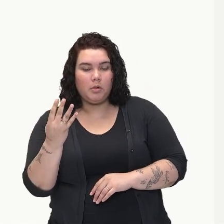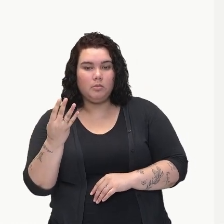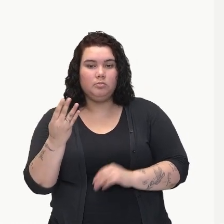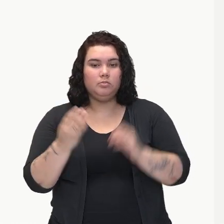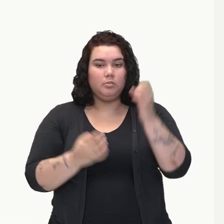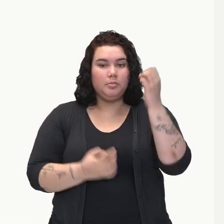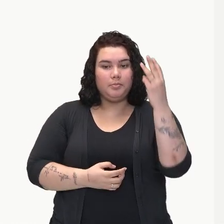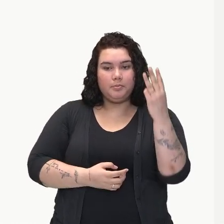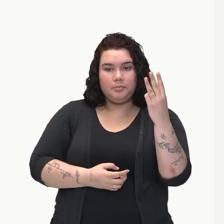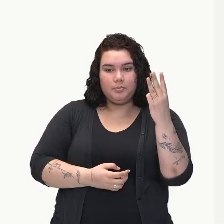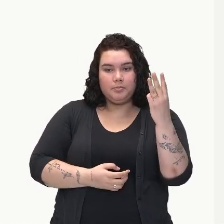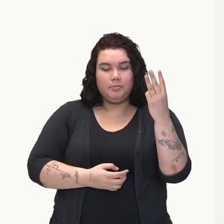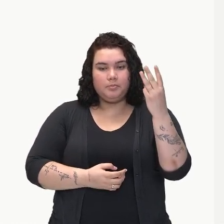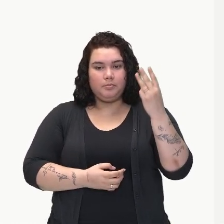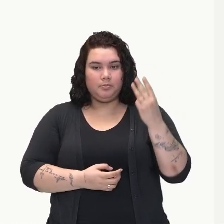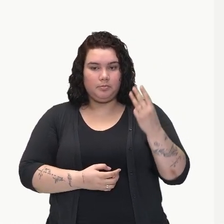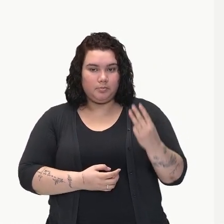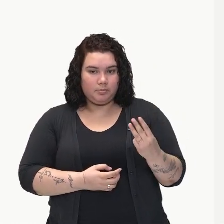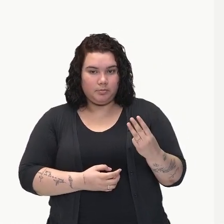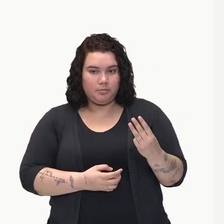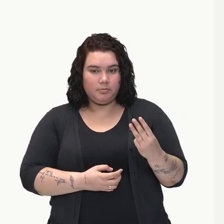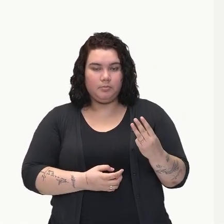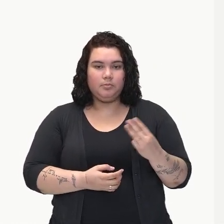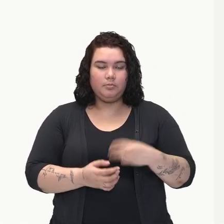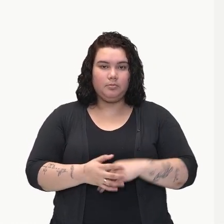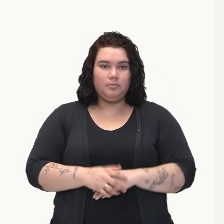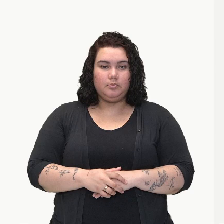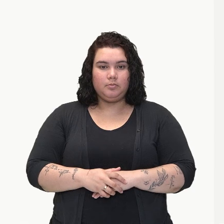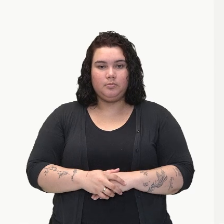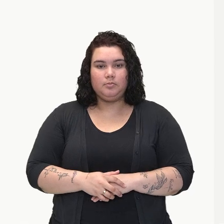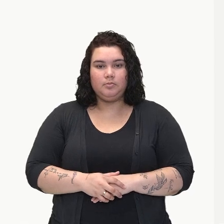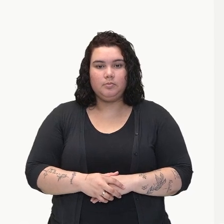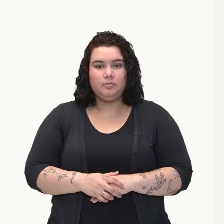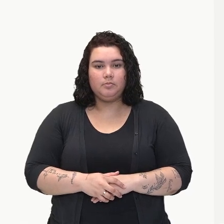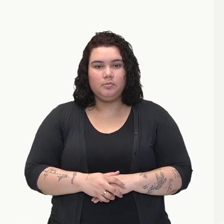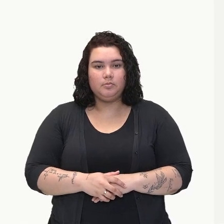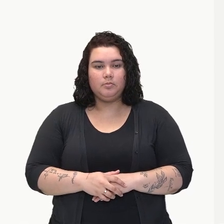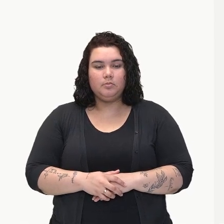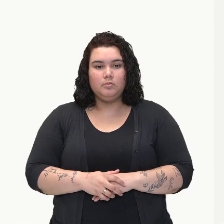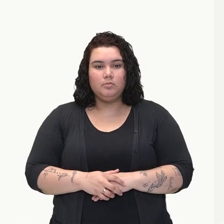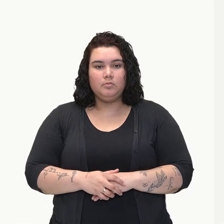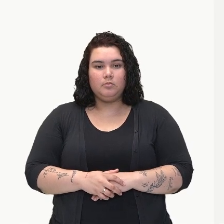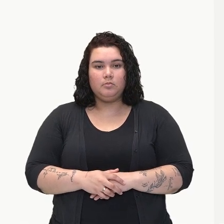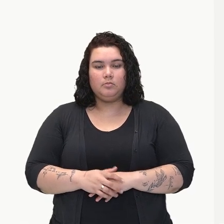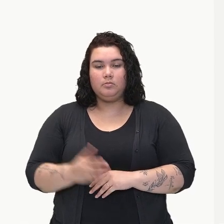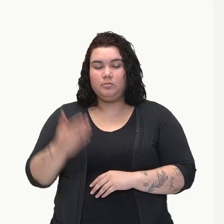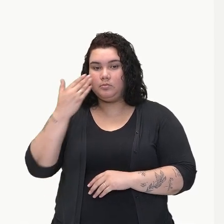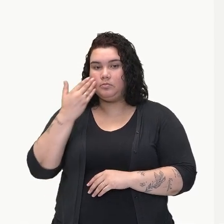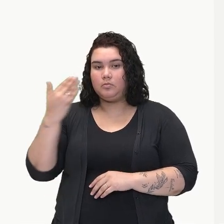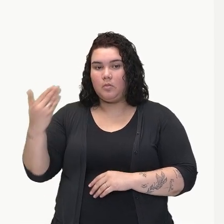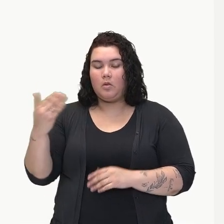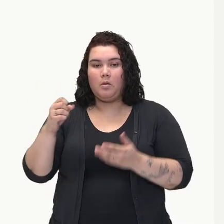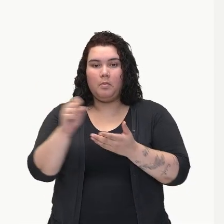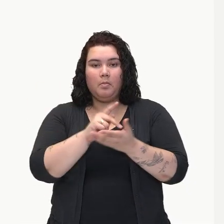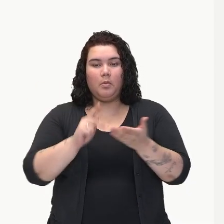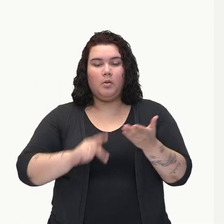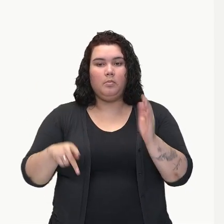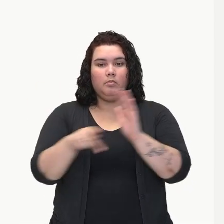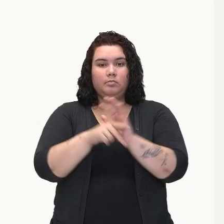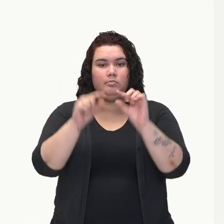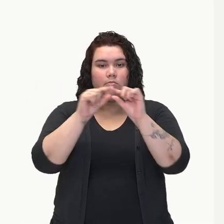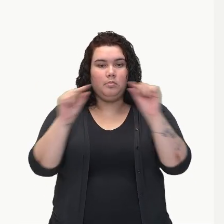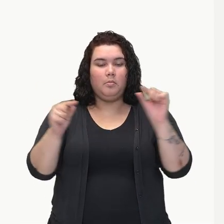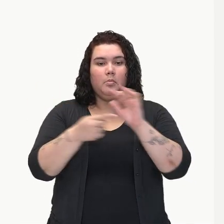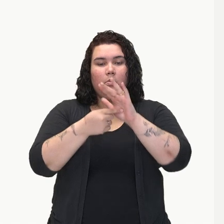segunda, 3 na terceira e 3 na quarta. Os versos de um poema podem